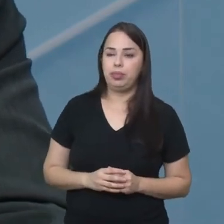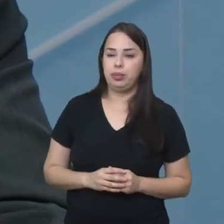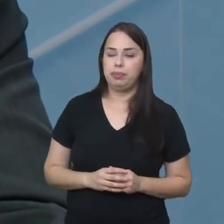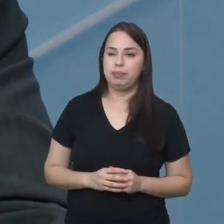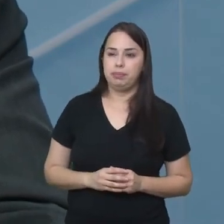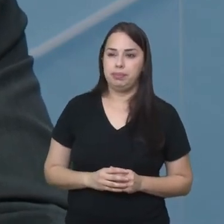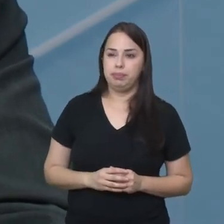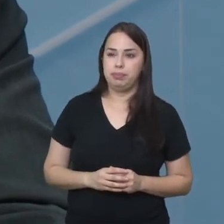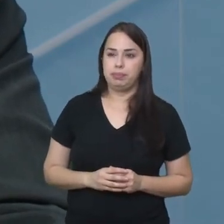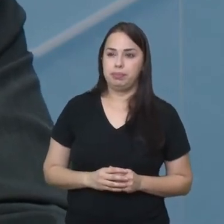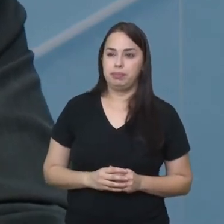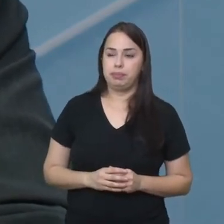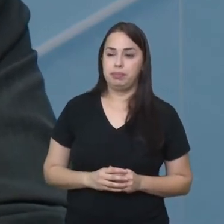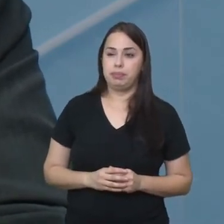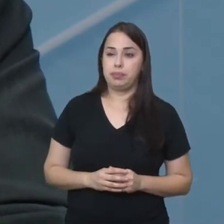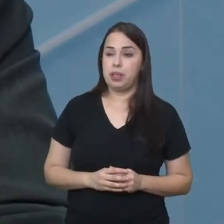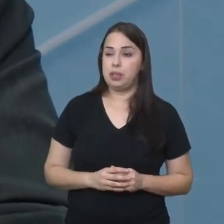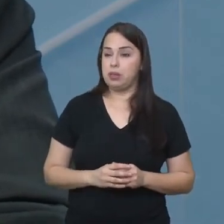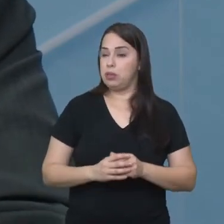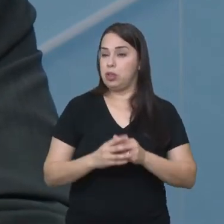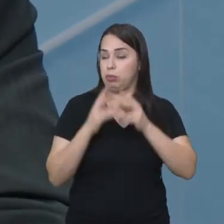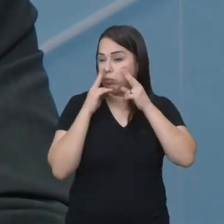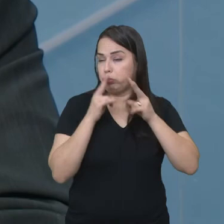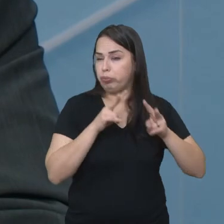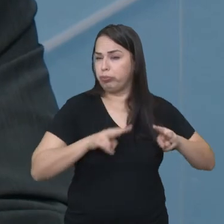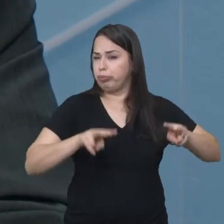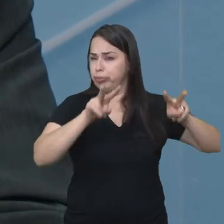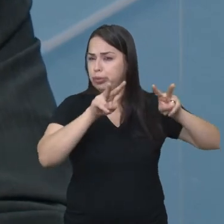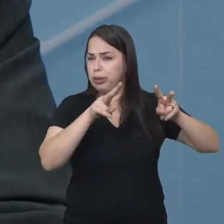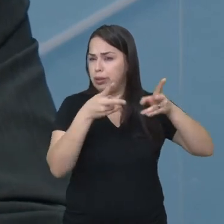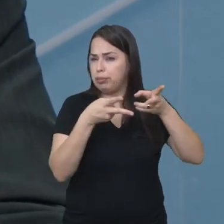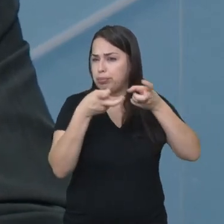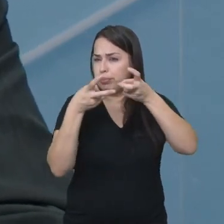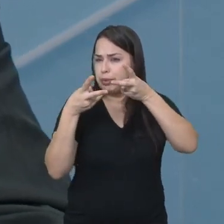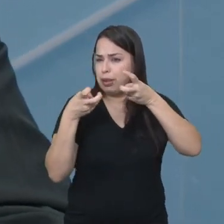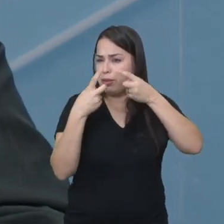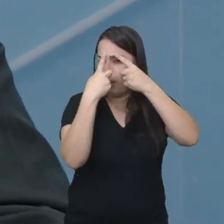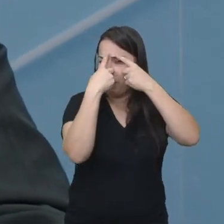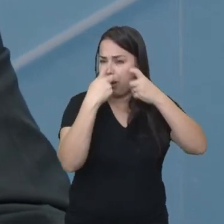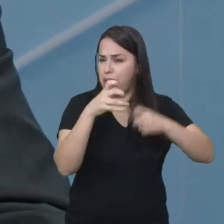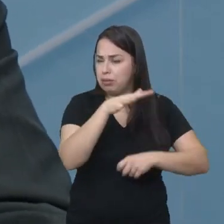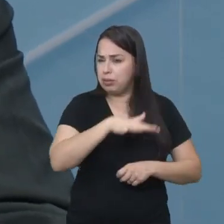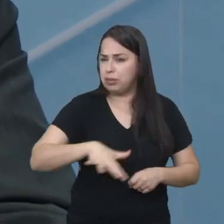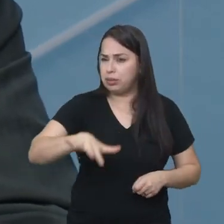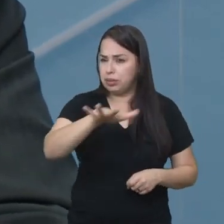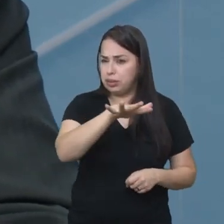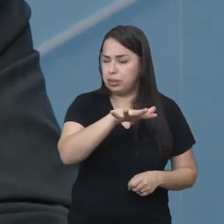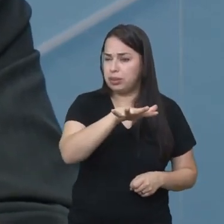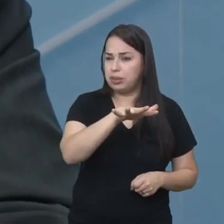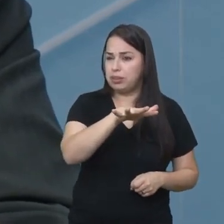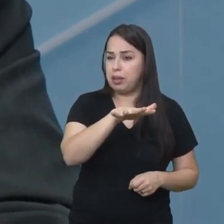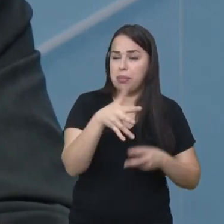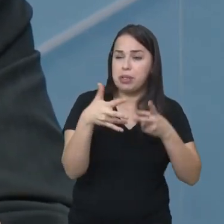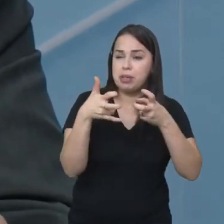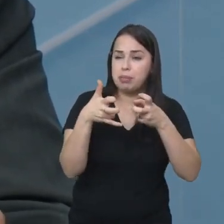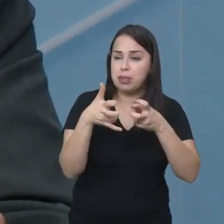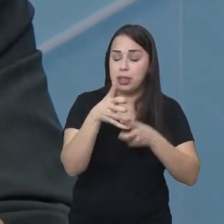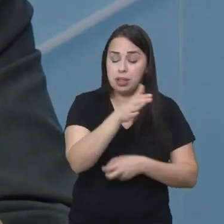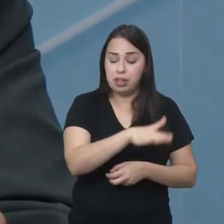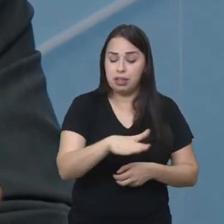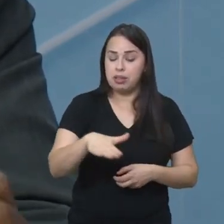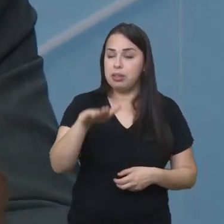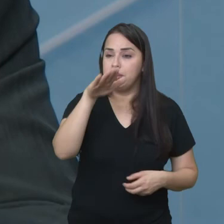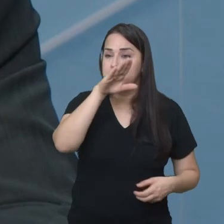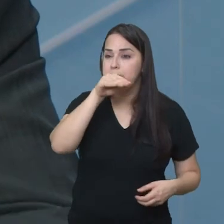gente, você vai perceber que a criança e o adolescente, ele por sua